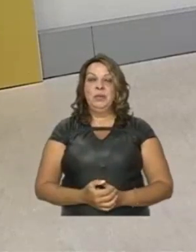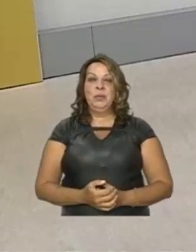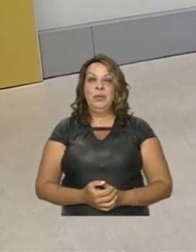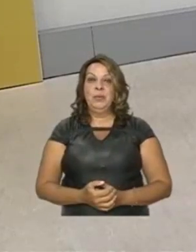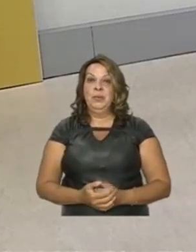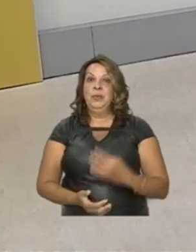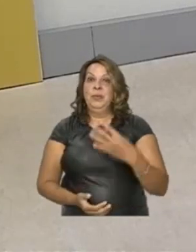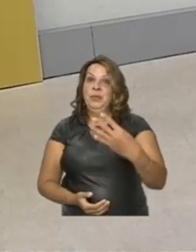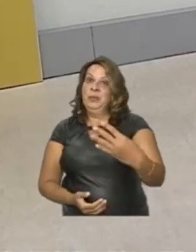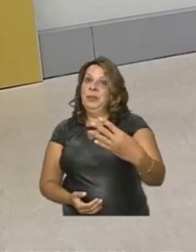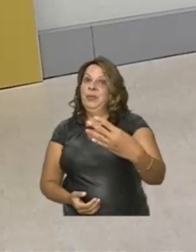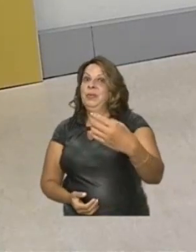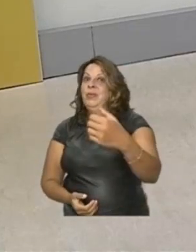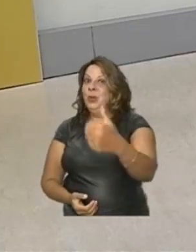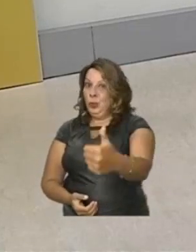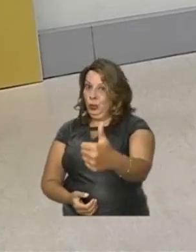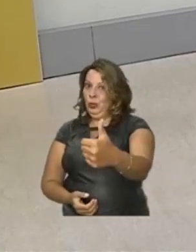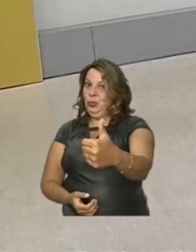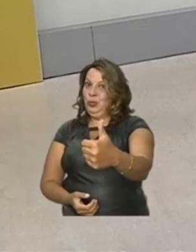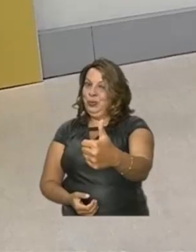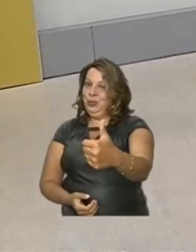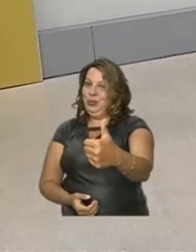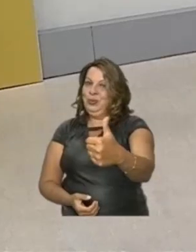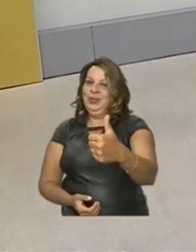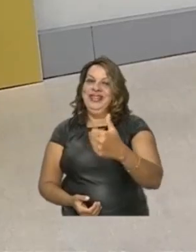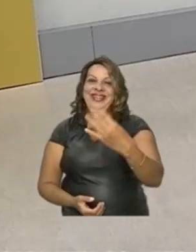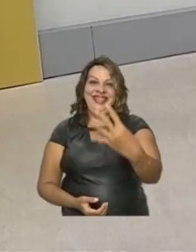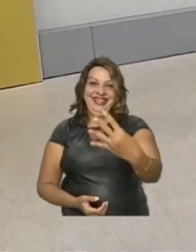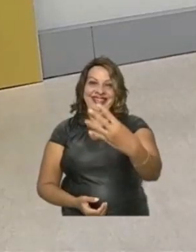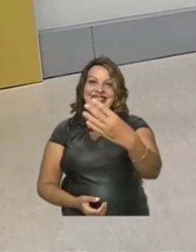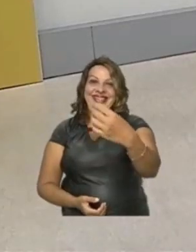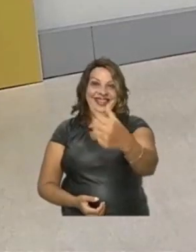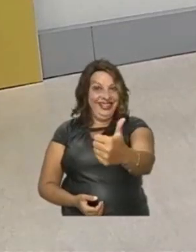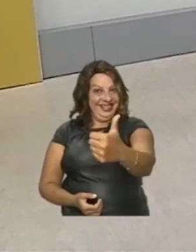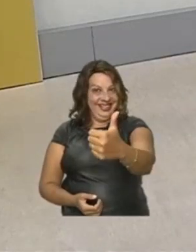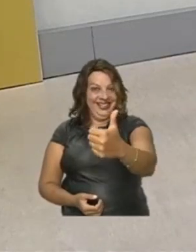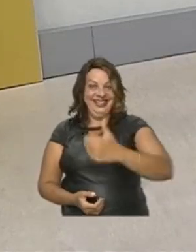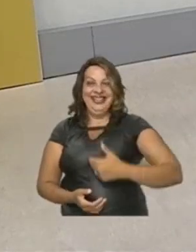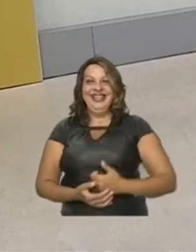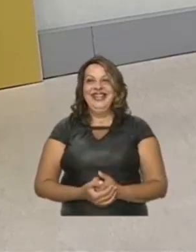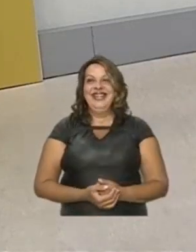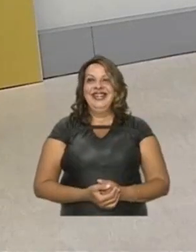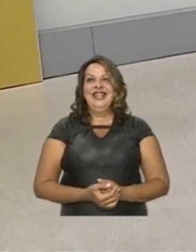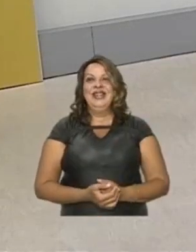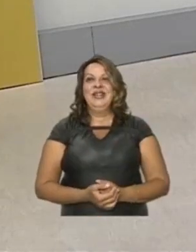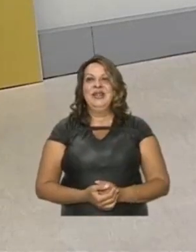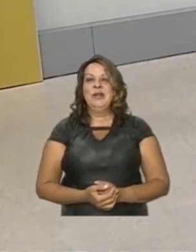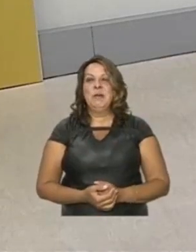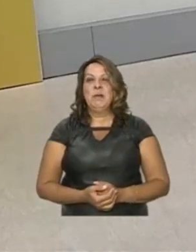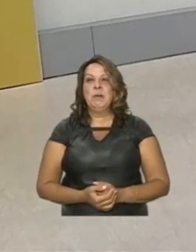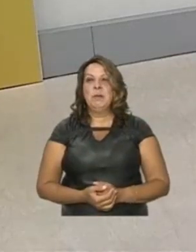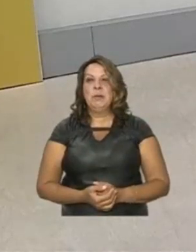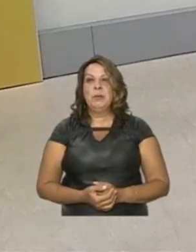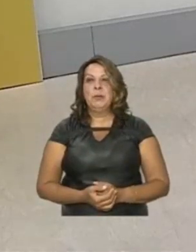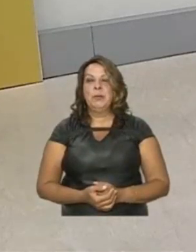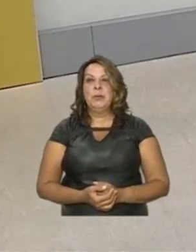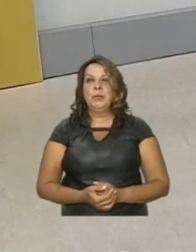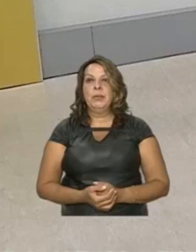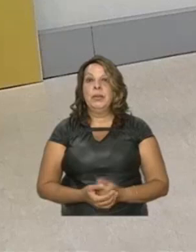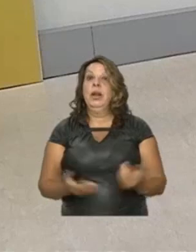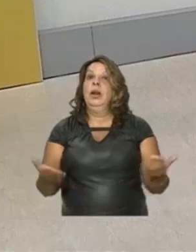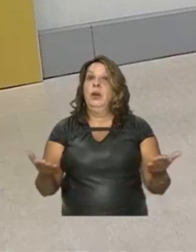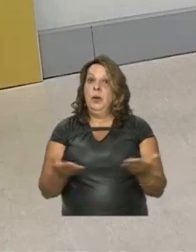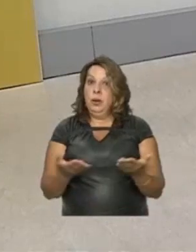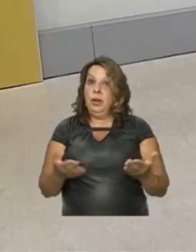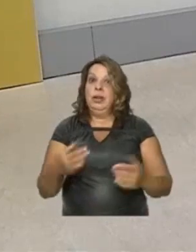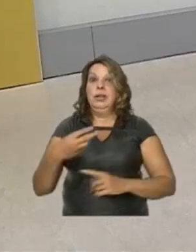Marque também o 41. 41. 41, já foi no 41, vamos